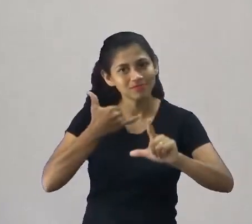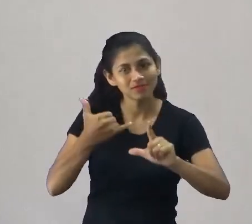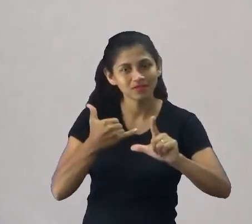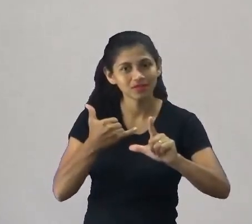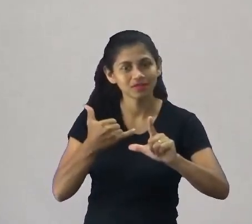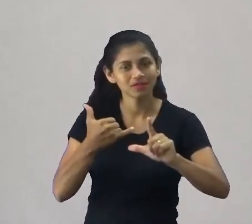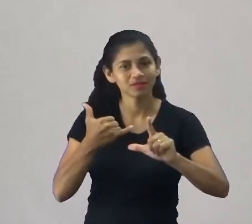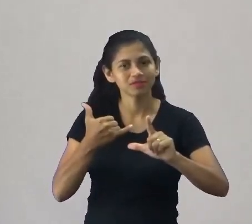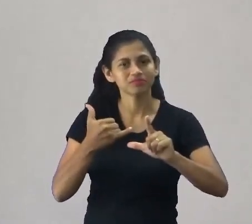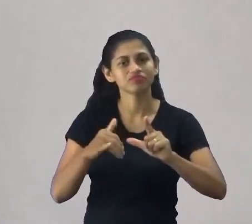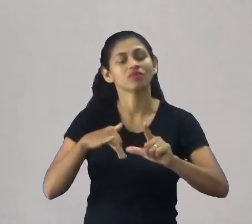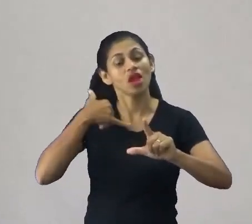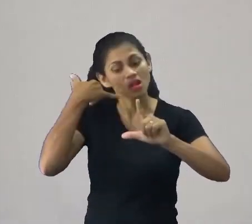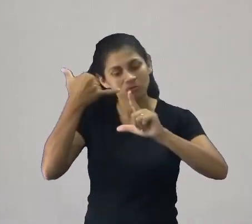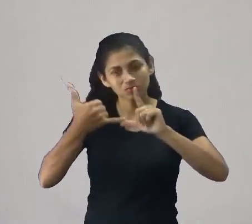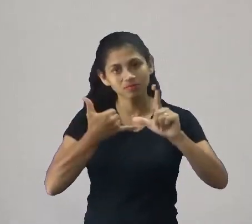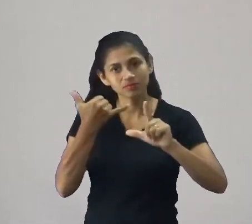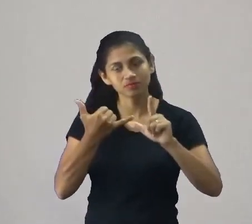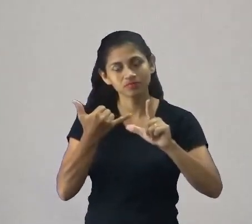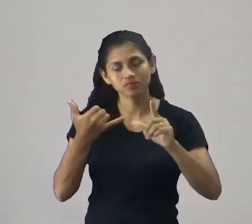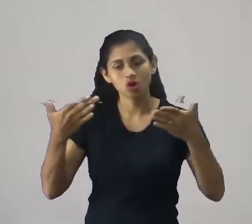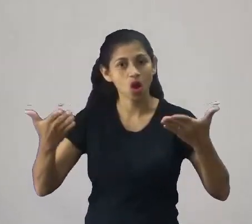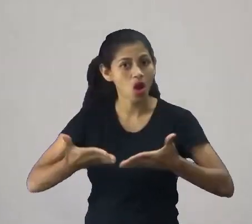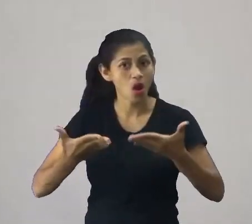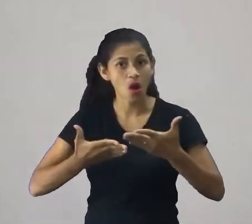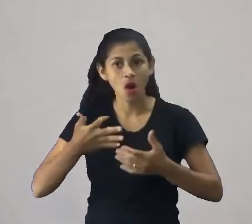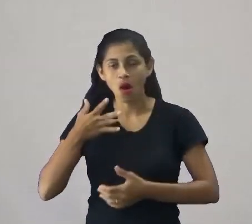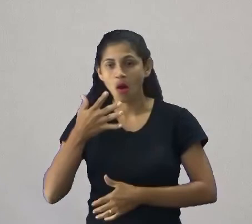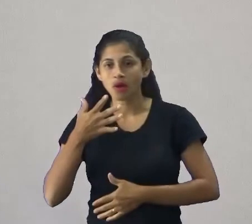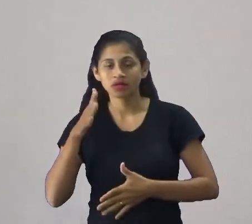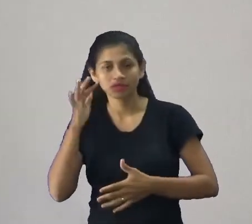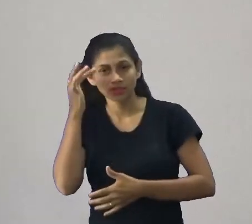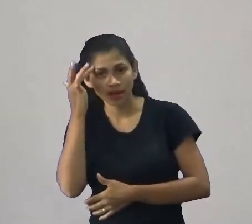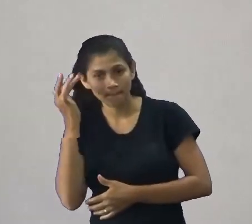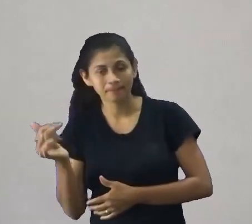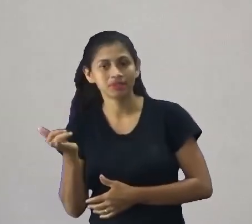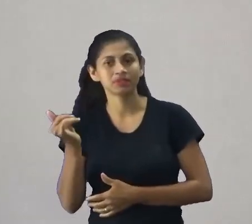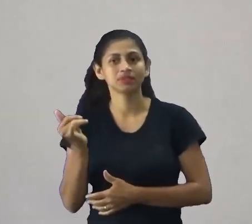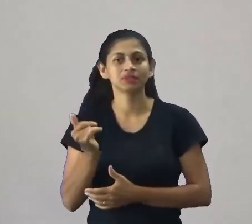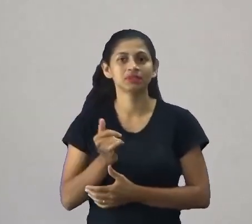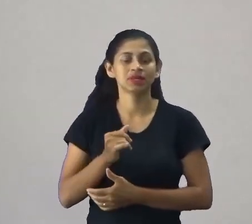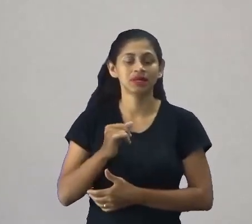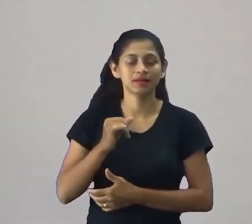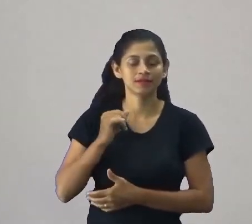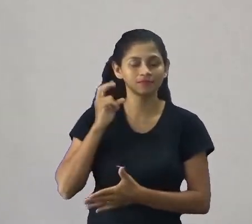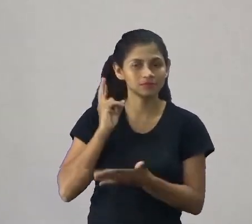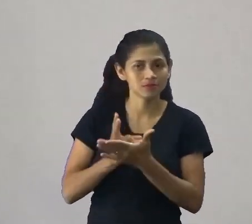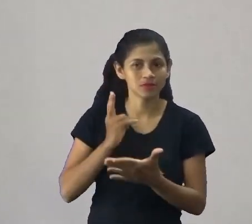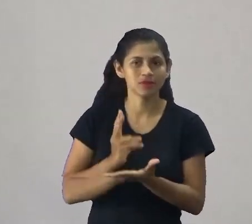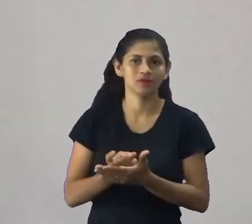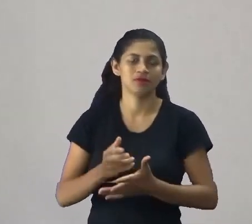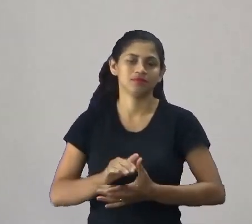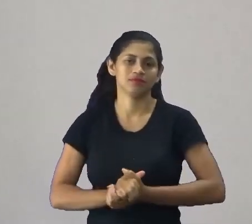eu tô certo. Ludicidade hoje, amanhã e para sempre. Porque sempre essa relação de